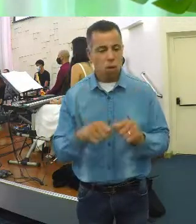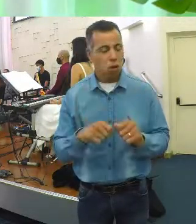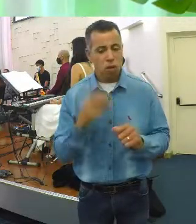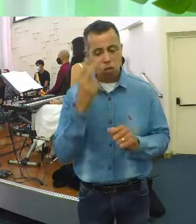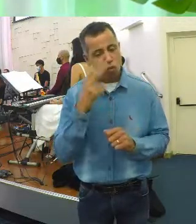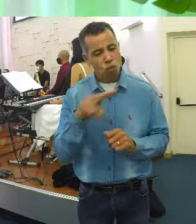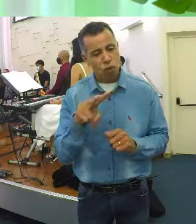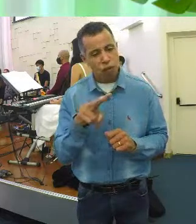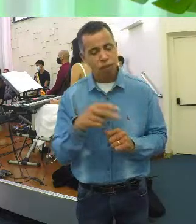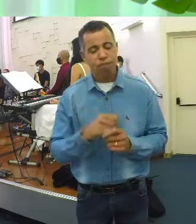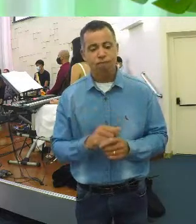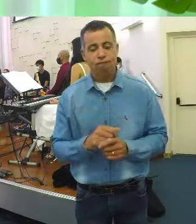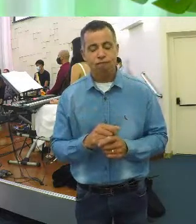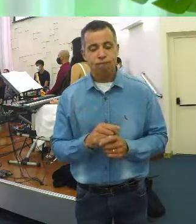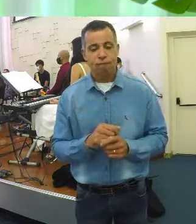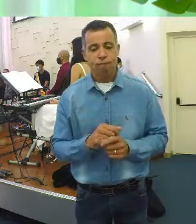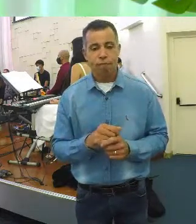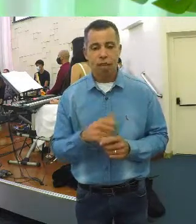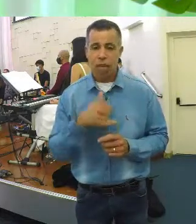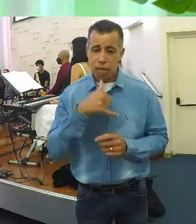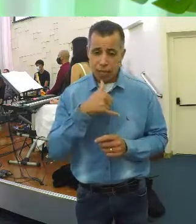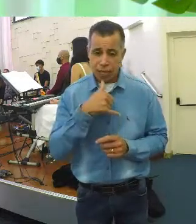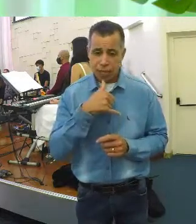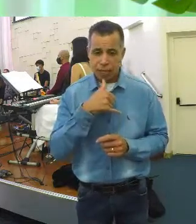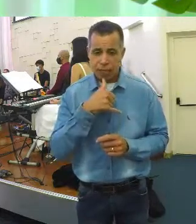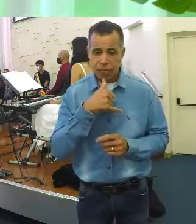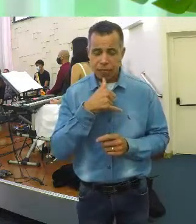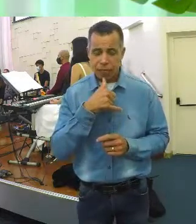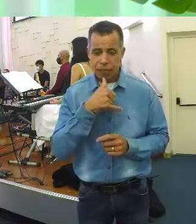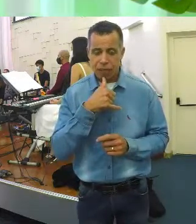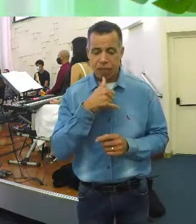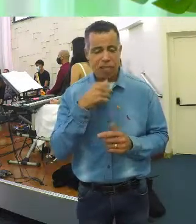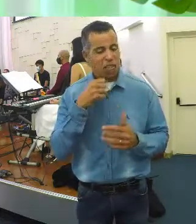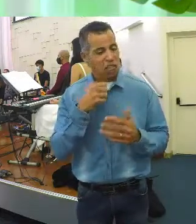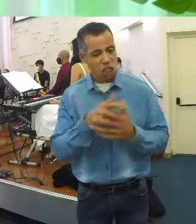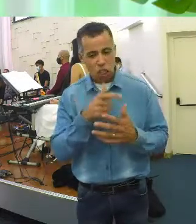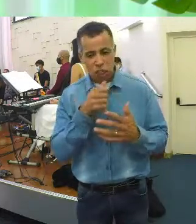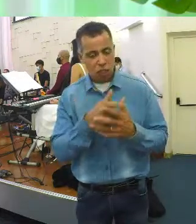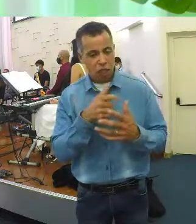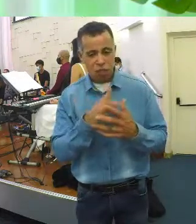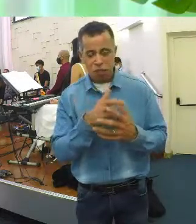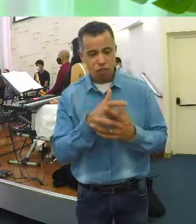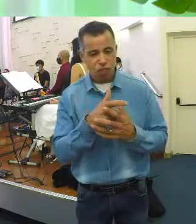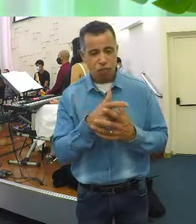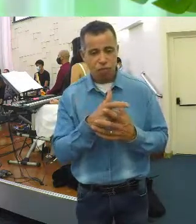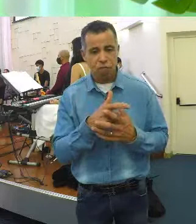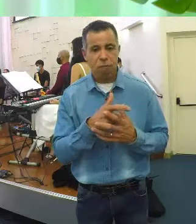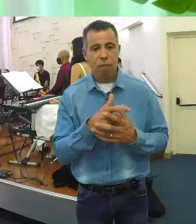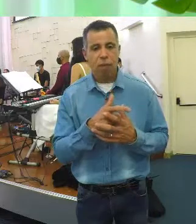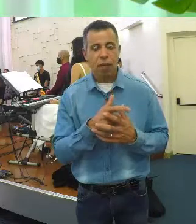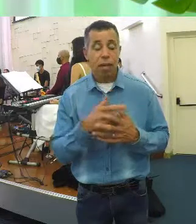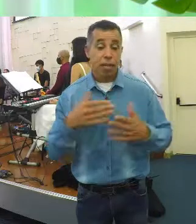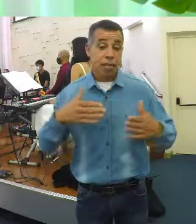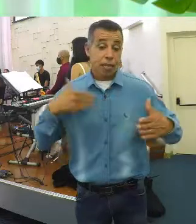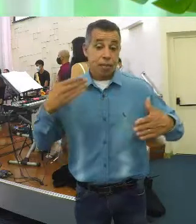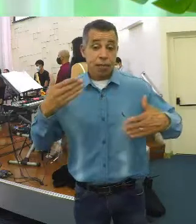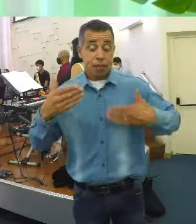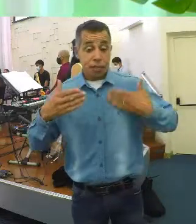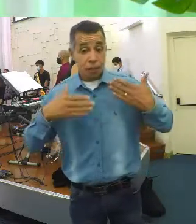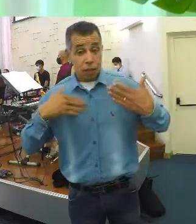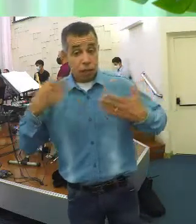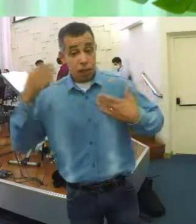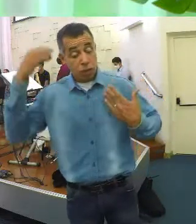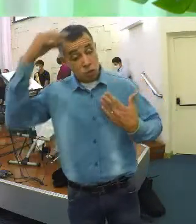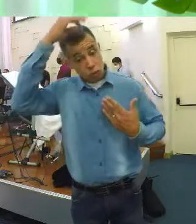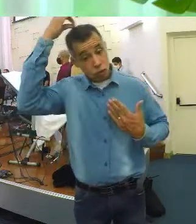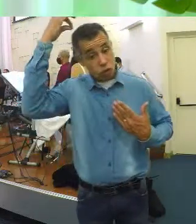cristãos esmorecimento, tristeza, lamento, nenhum tipo de murmuração. A alegria do Espírito que